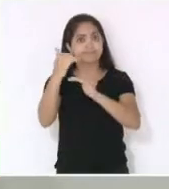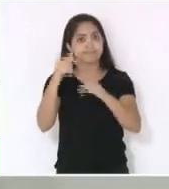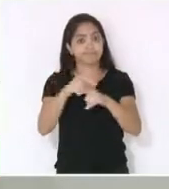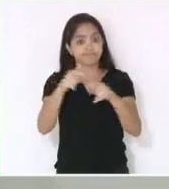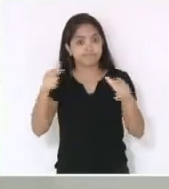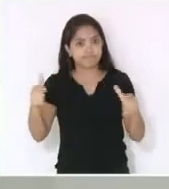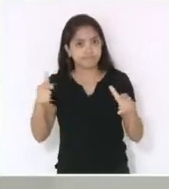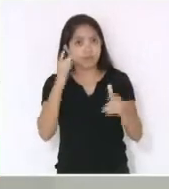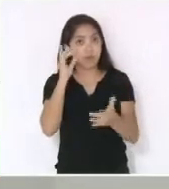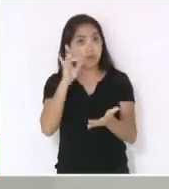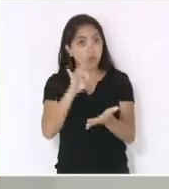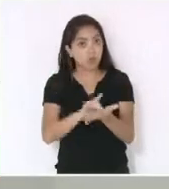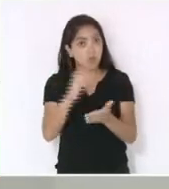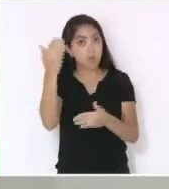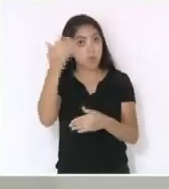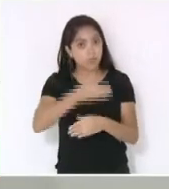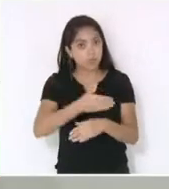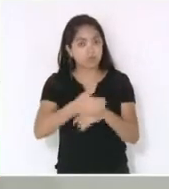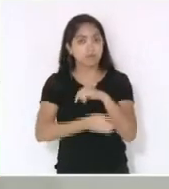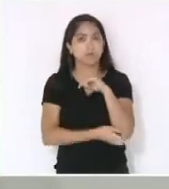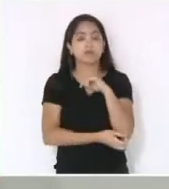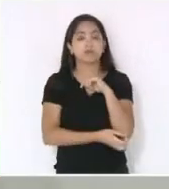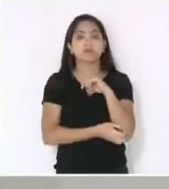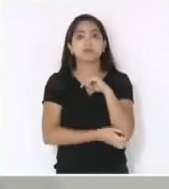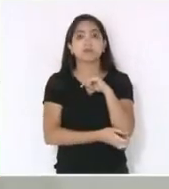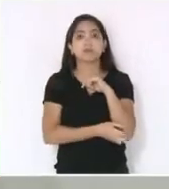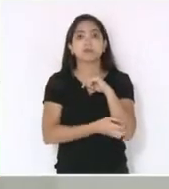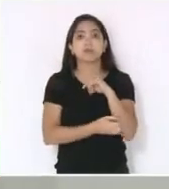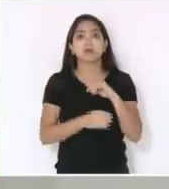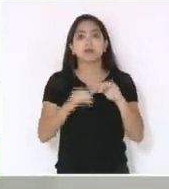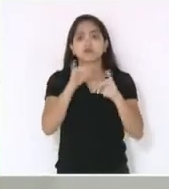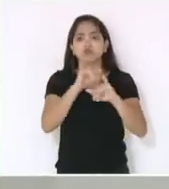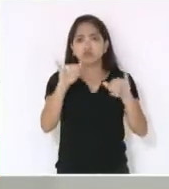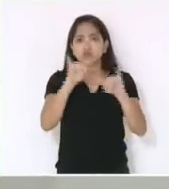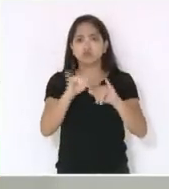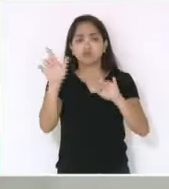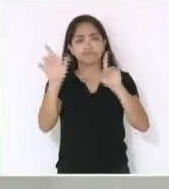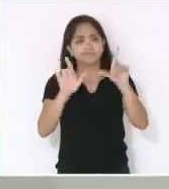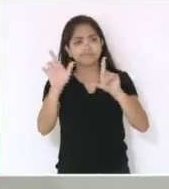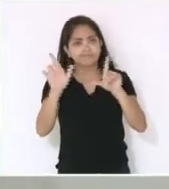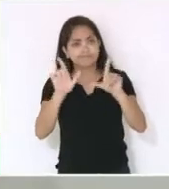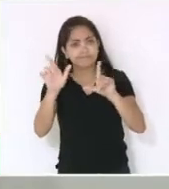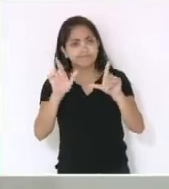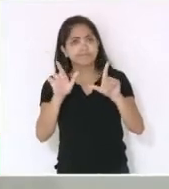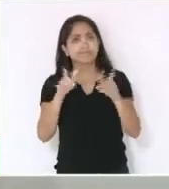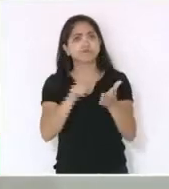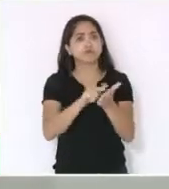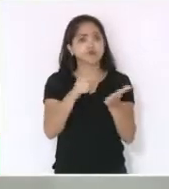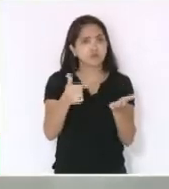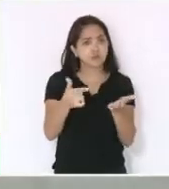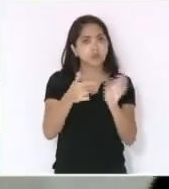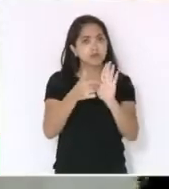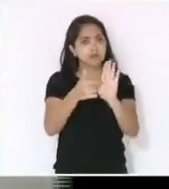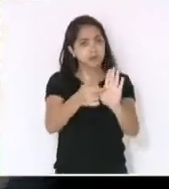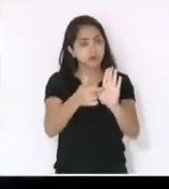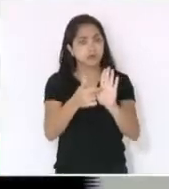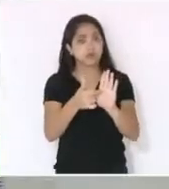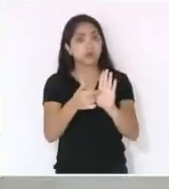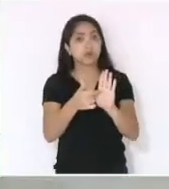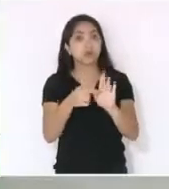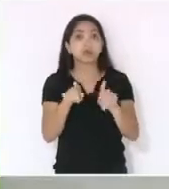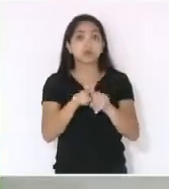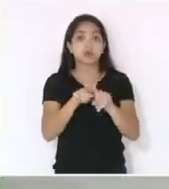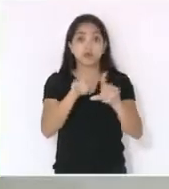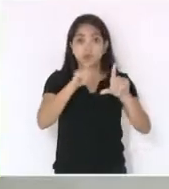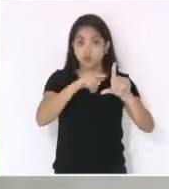comprovado e reconhecido por toda a mídia e todas as publicações nacionais, além também dos belos